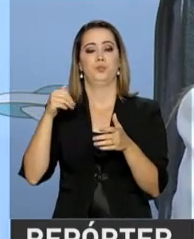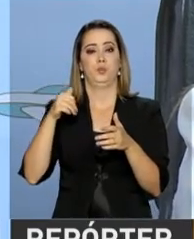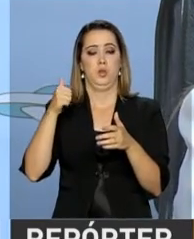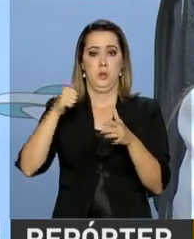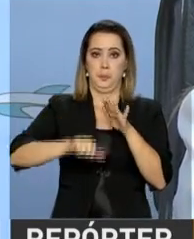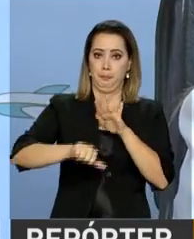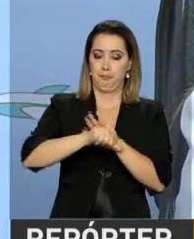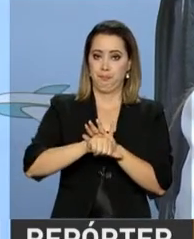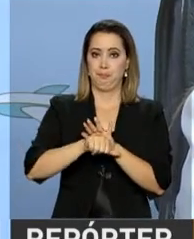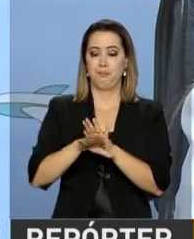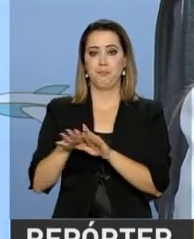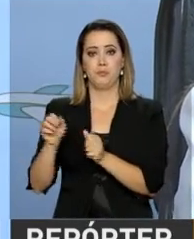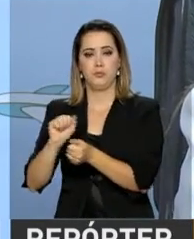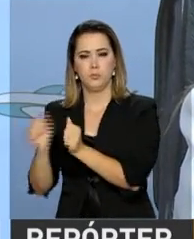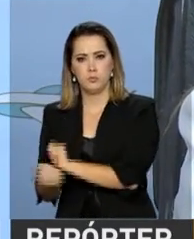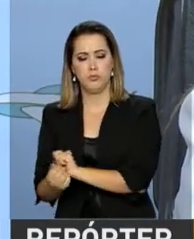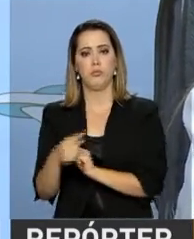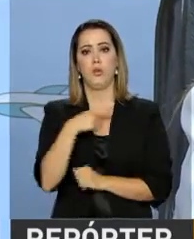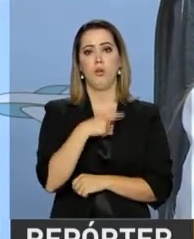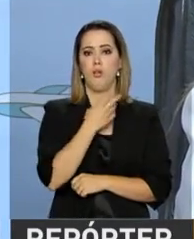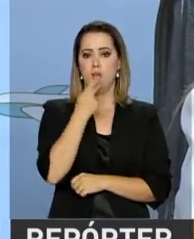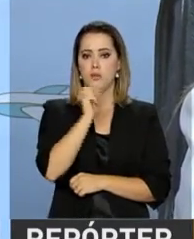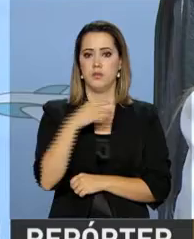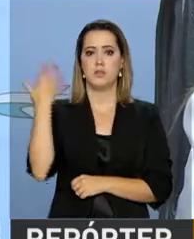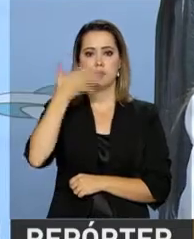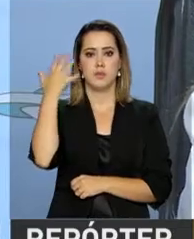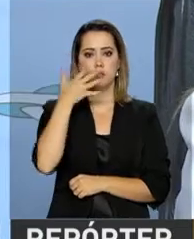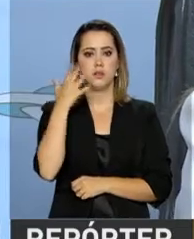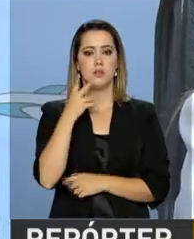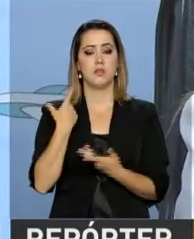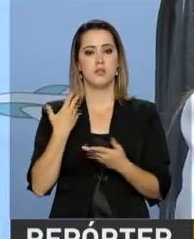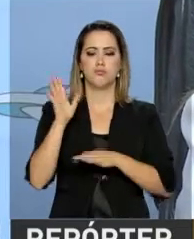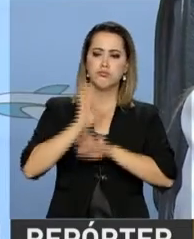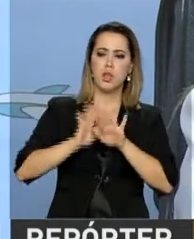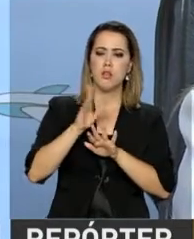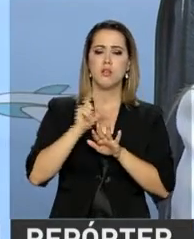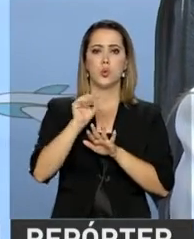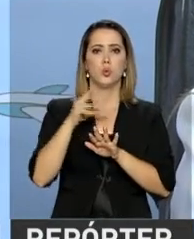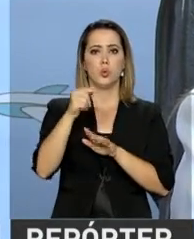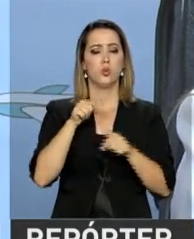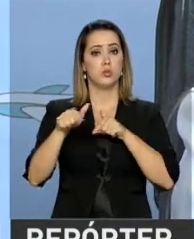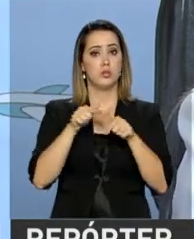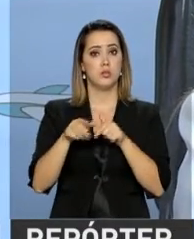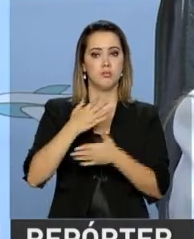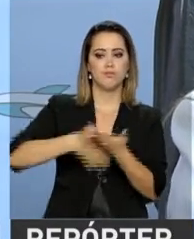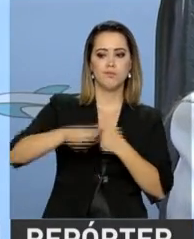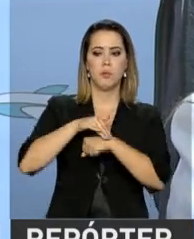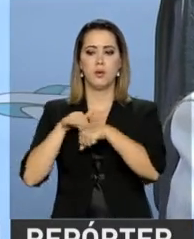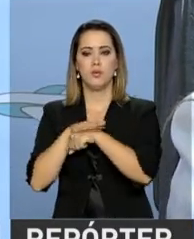palestras seminários ble rodas de conversas nas relações com esse sentido de